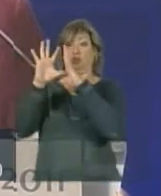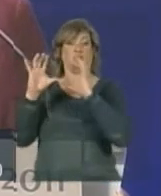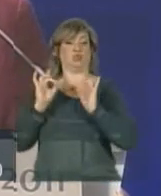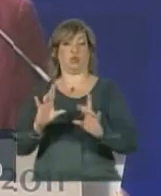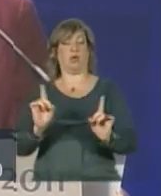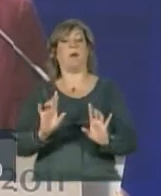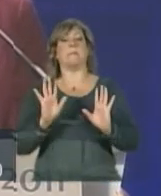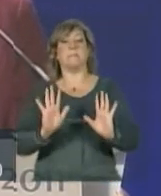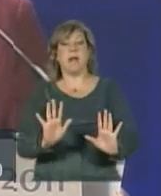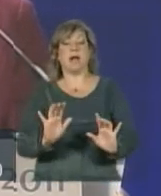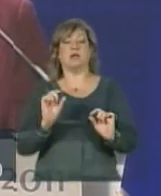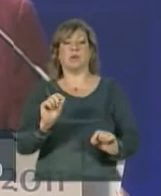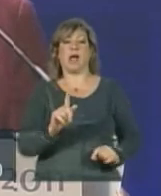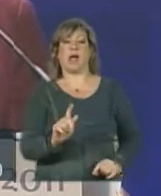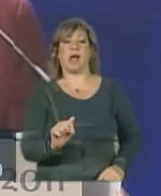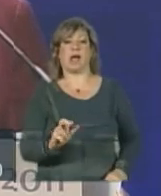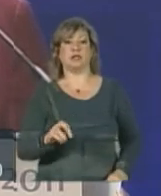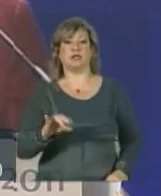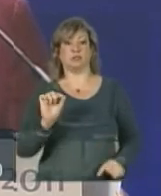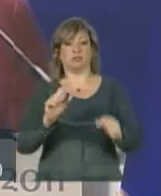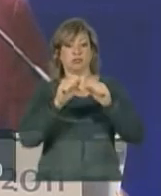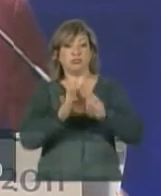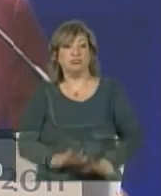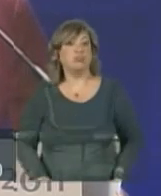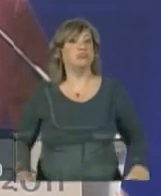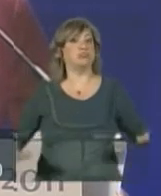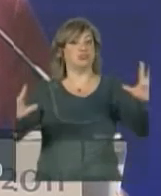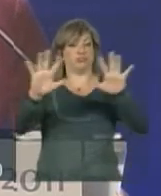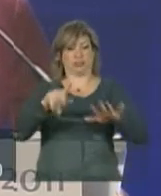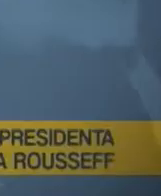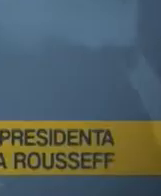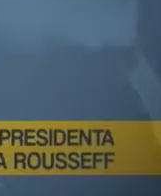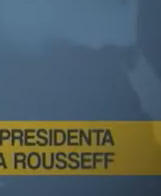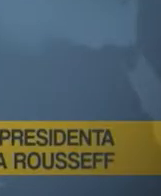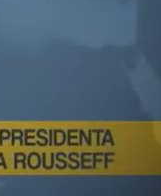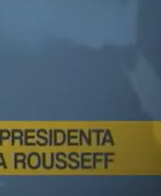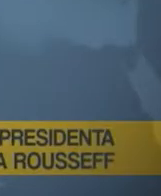seria uma garantia estendida a todos os países.